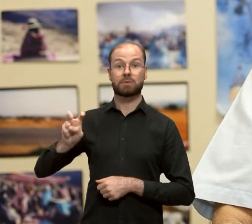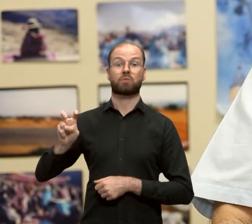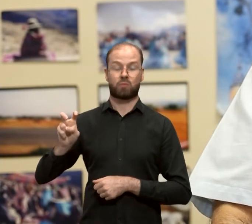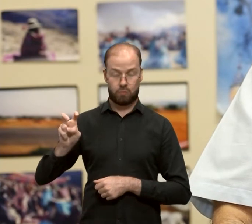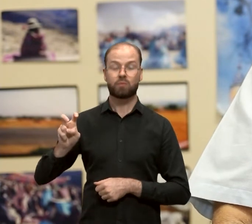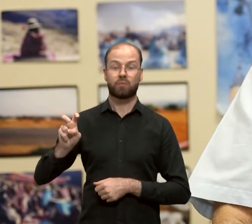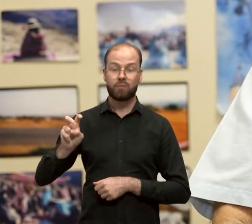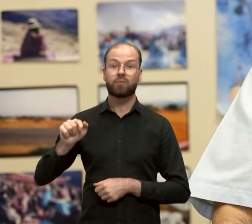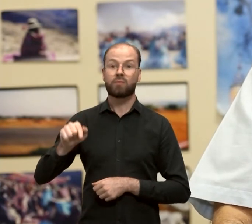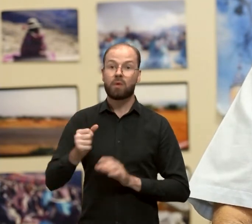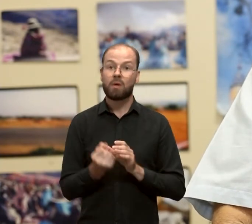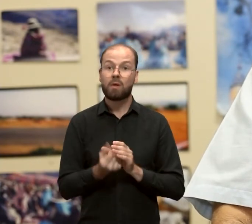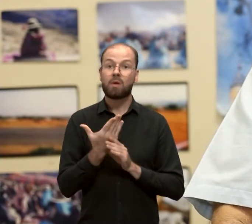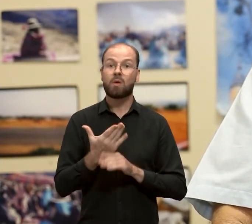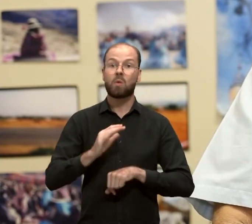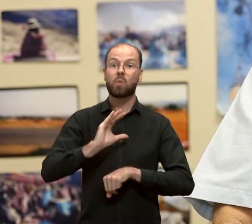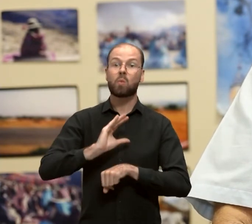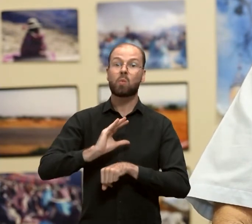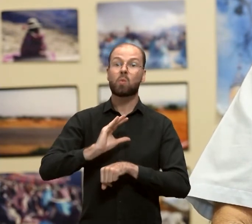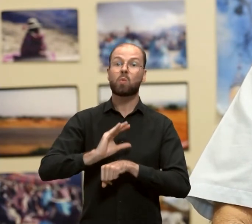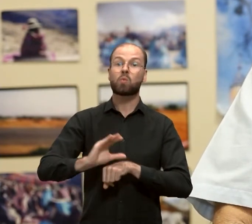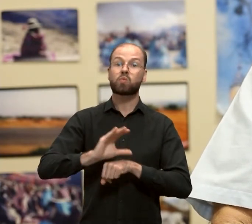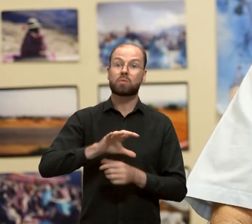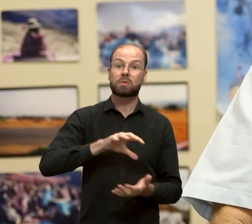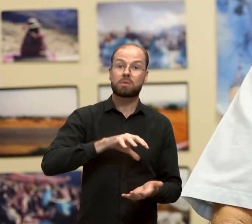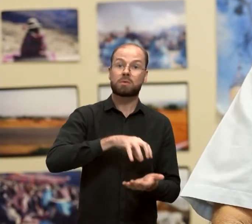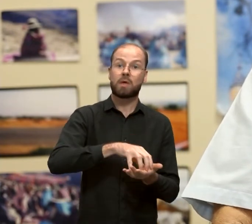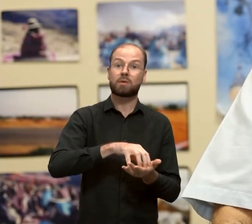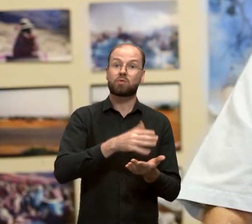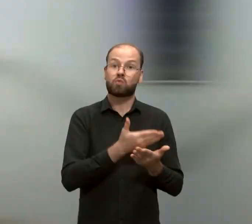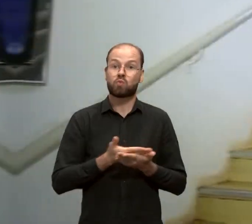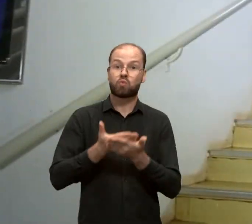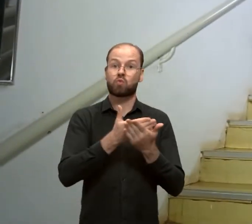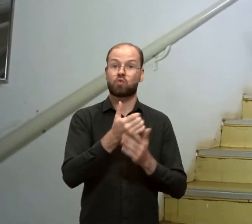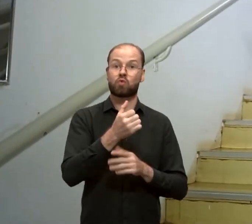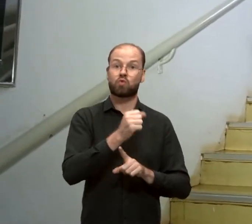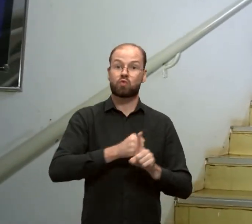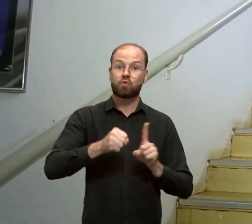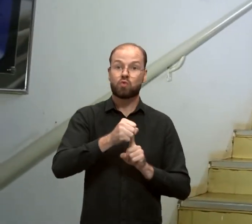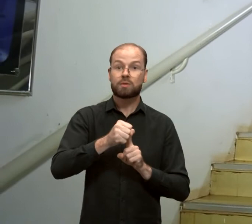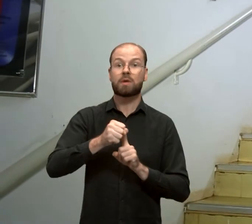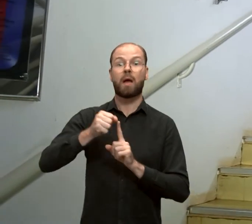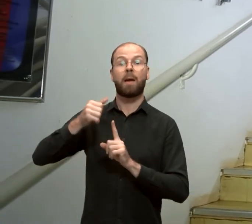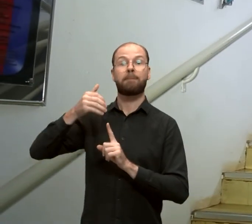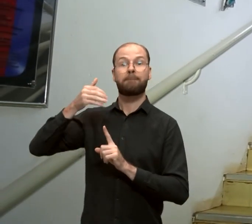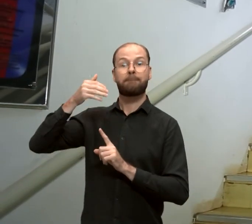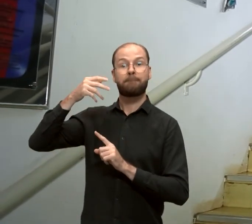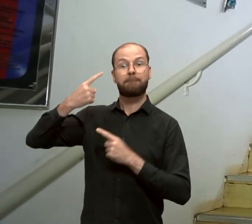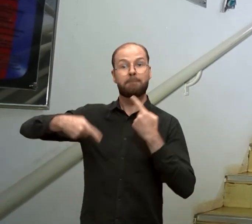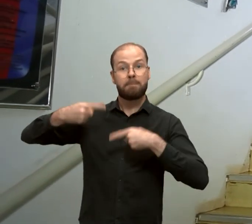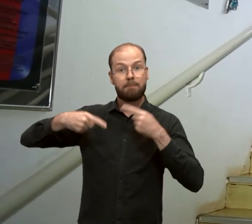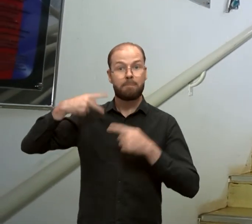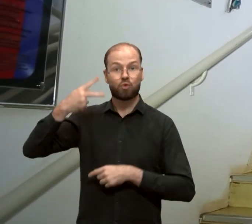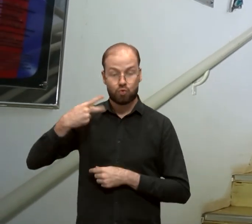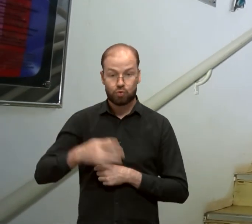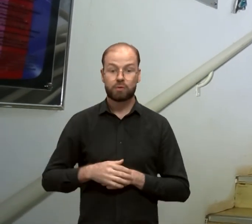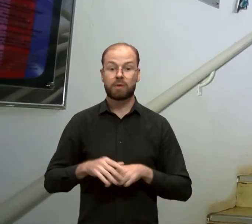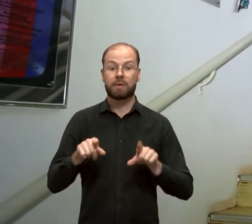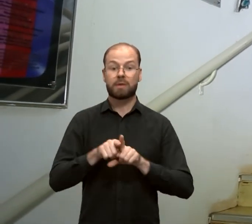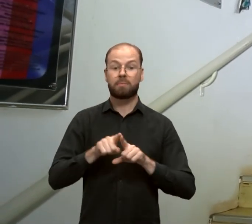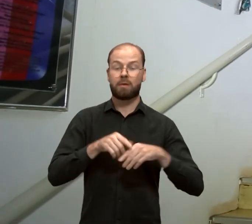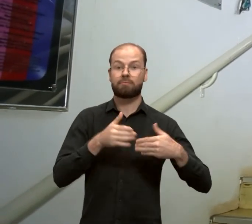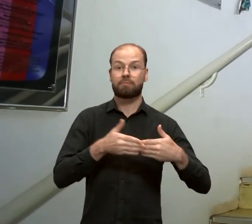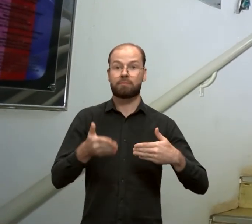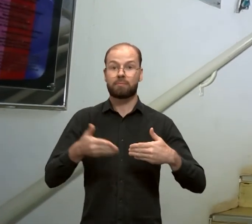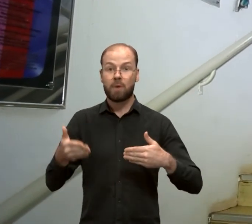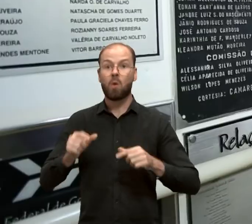1965, a gente criou o Centro de Estudos Sociais e Políticos. Em 68, depois do AI-5, do 477, que era